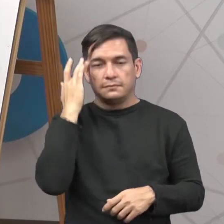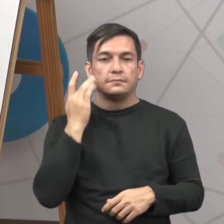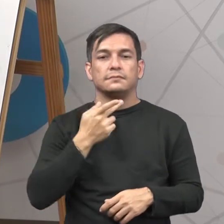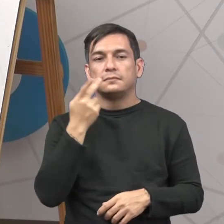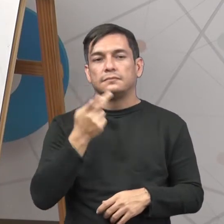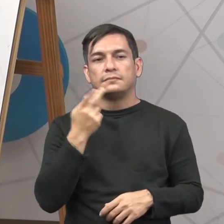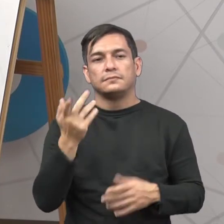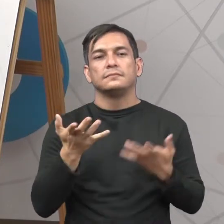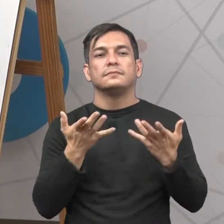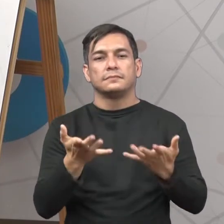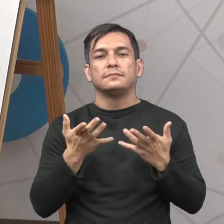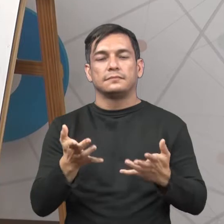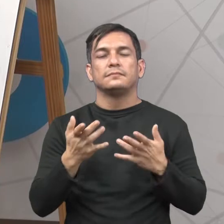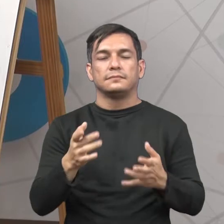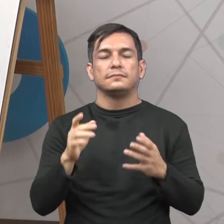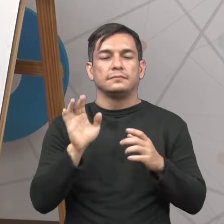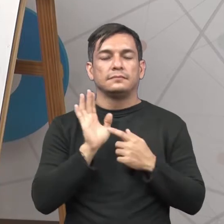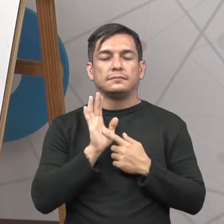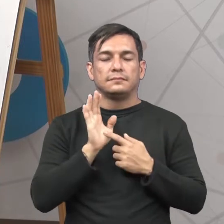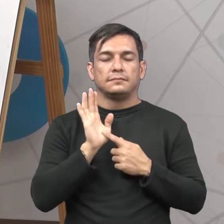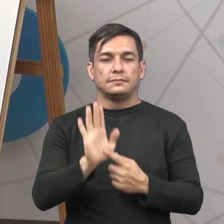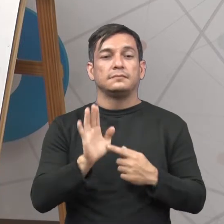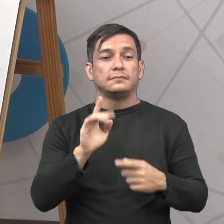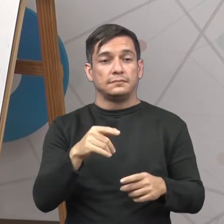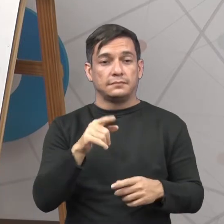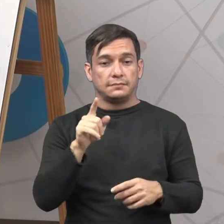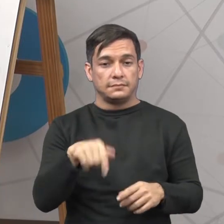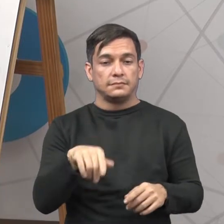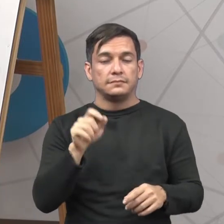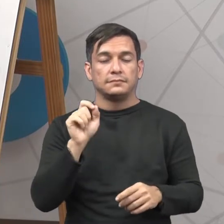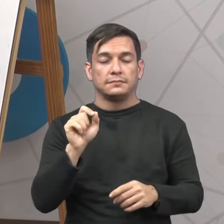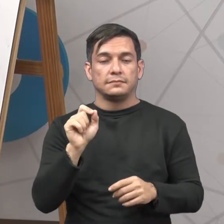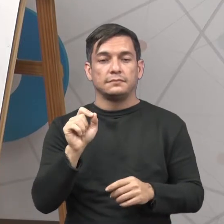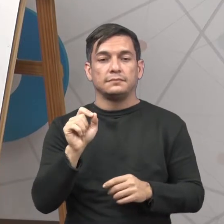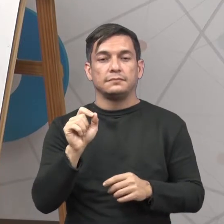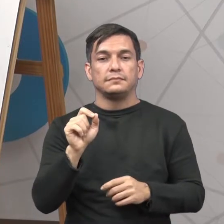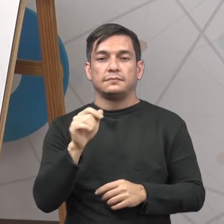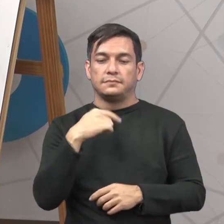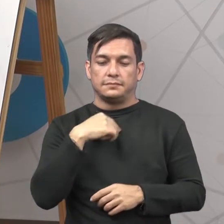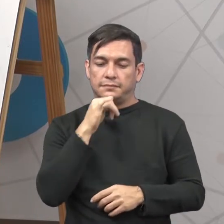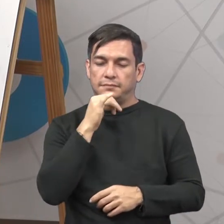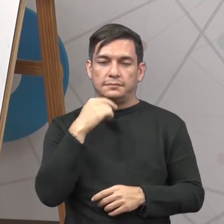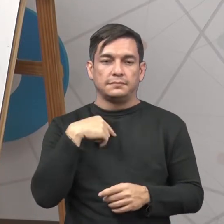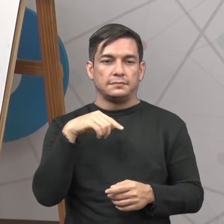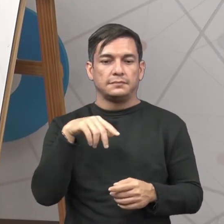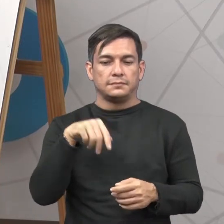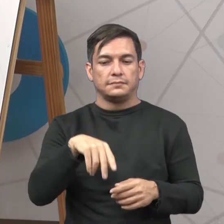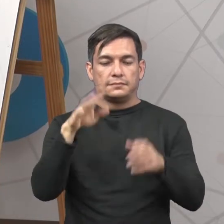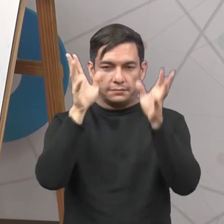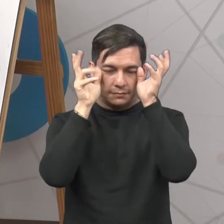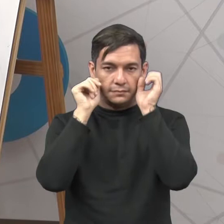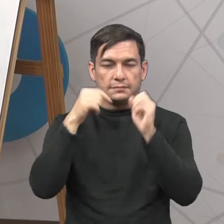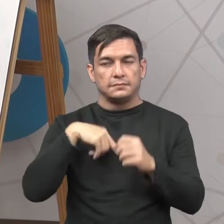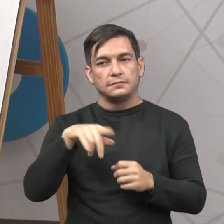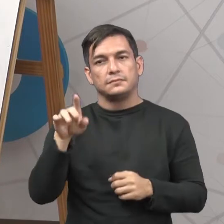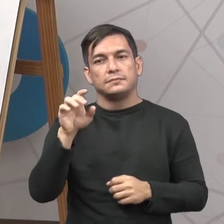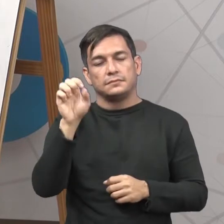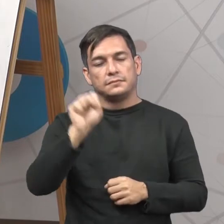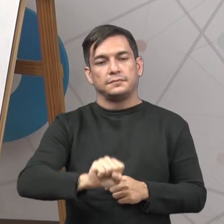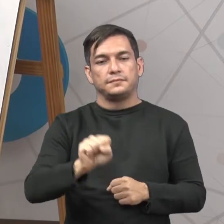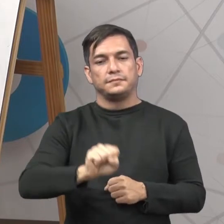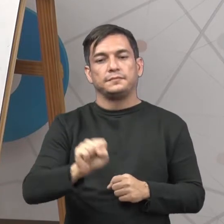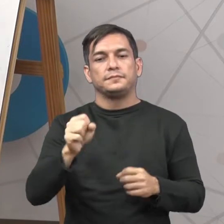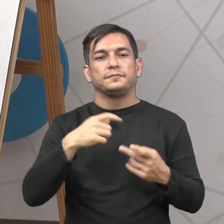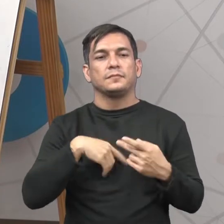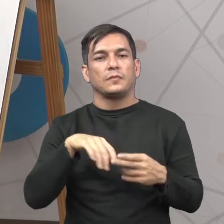falando, ela quer realmente falar, dizer, ainda mais quando a gente, por exemplo, eu estou aqui no Acre, eu vou lá para o Sudeste, eu